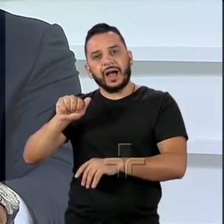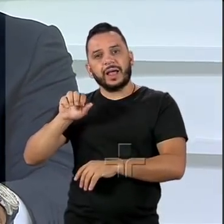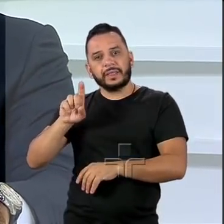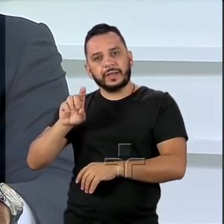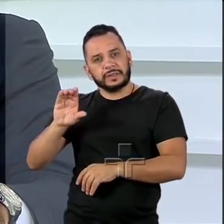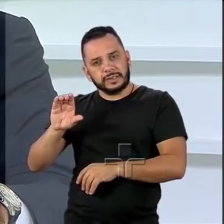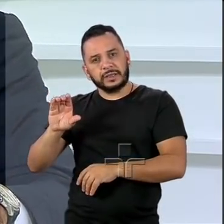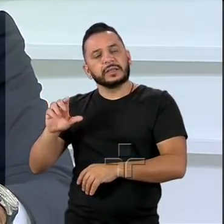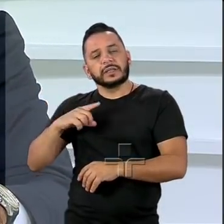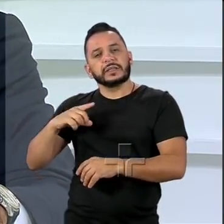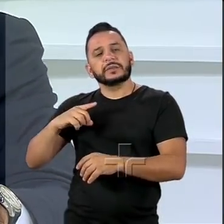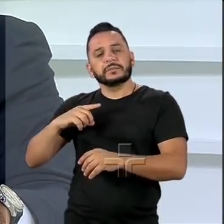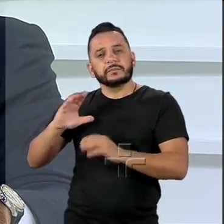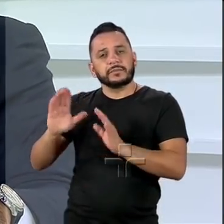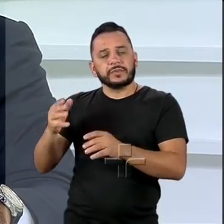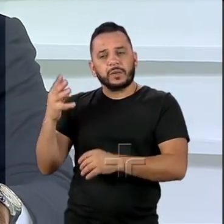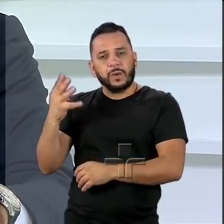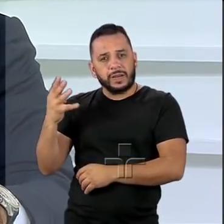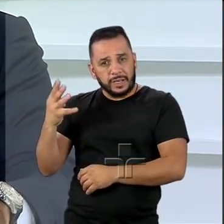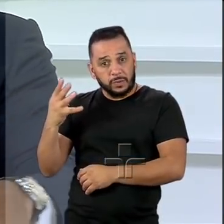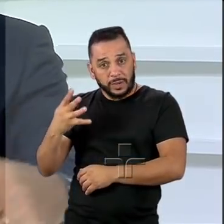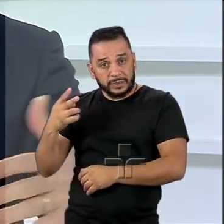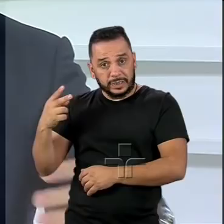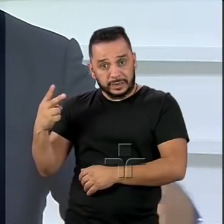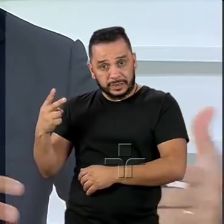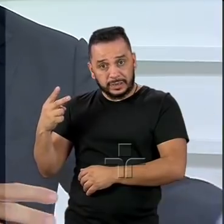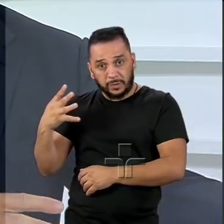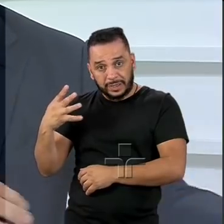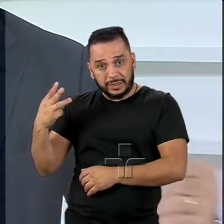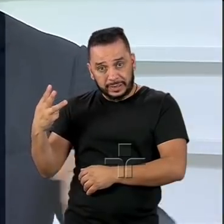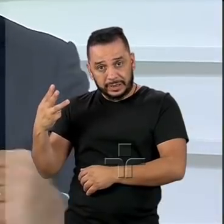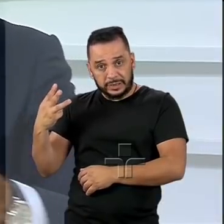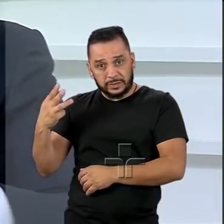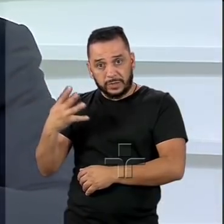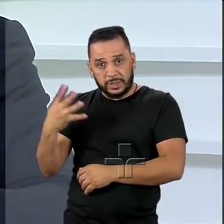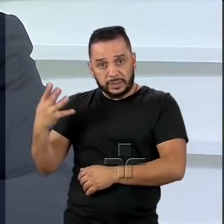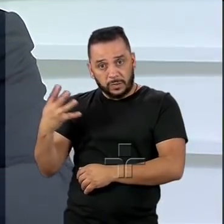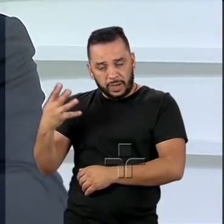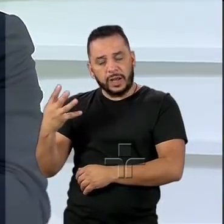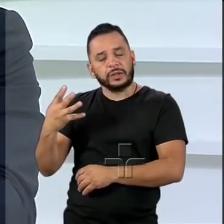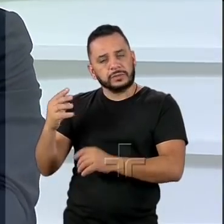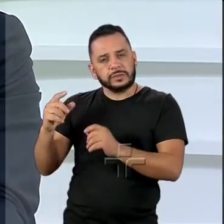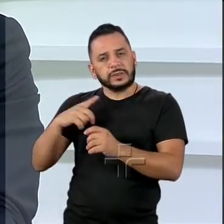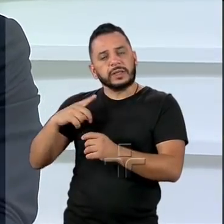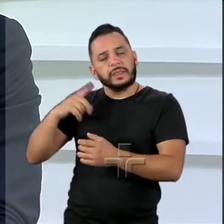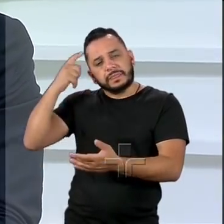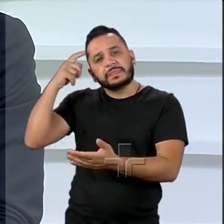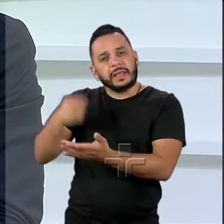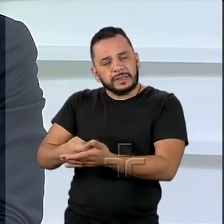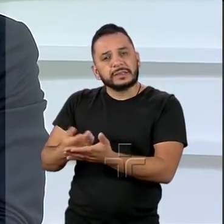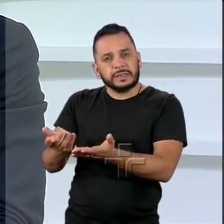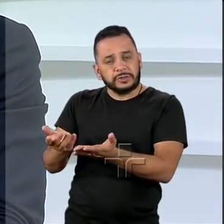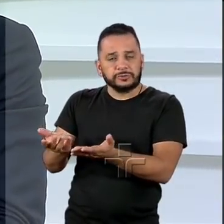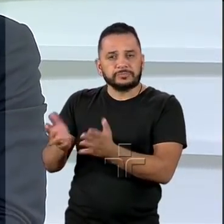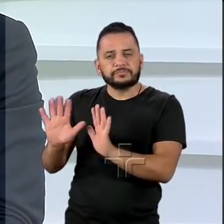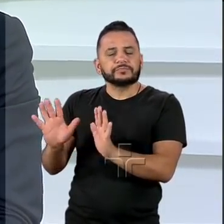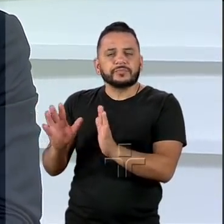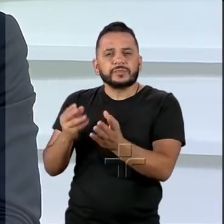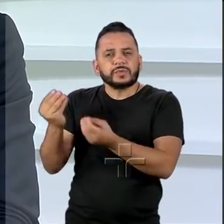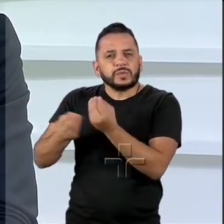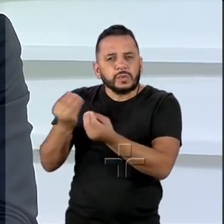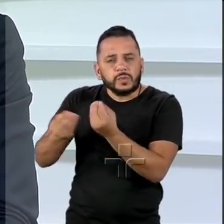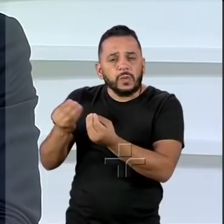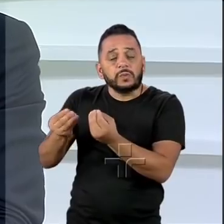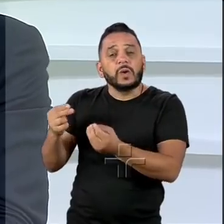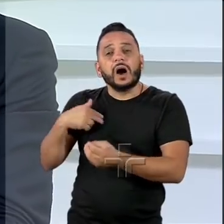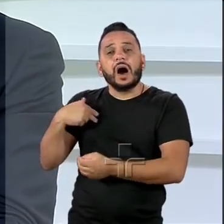problema da prisão em segunda instância com relação a um texto do Código de Processo Penal. Então, esse ponto tem sido usado por